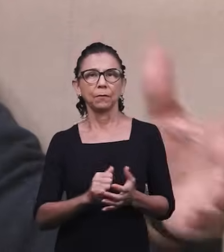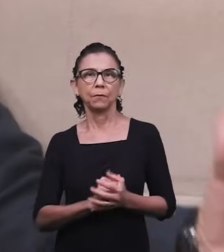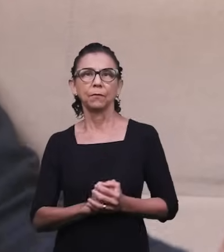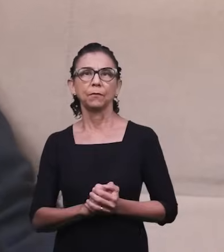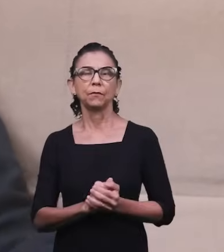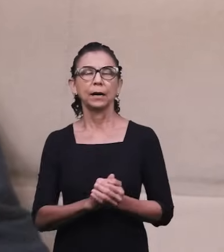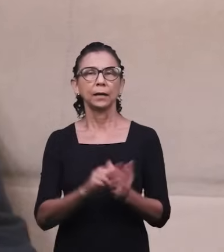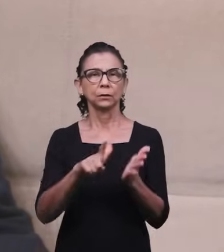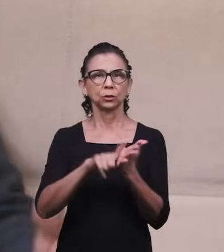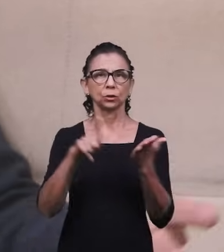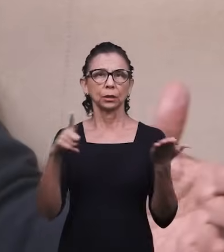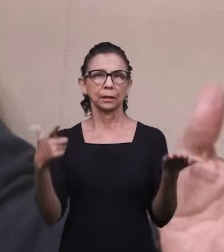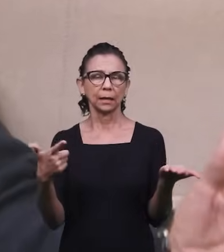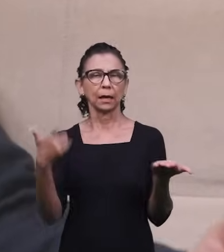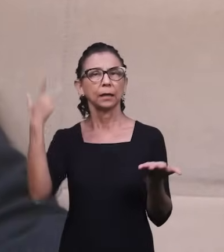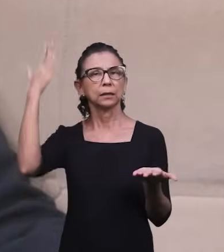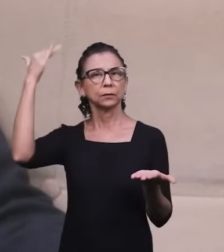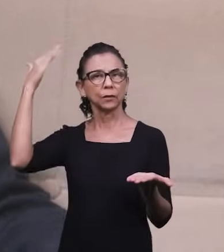outros órgãos de imprensa